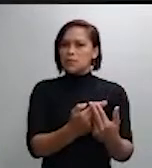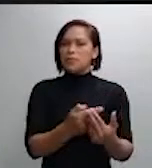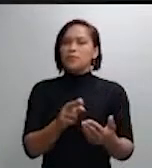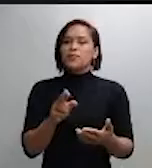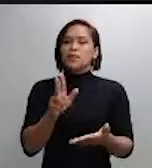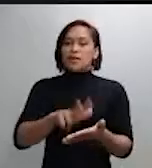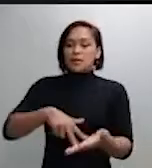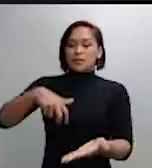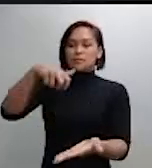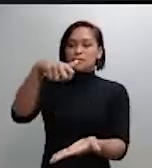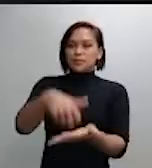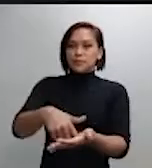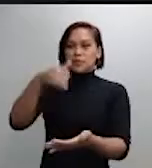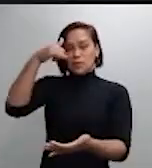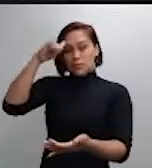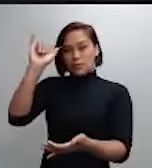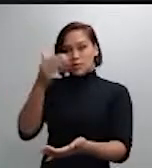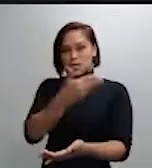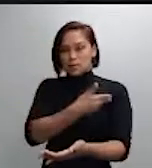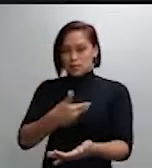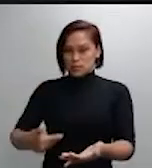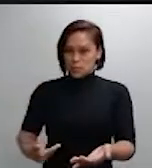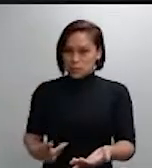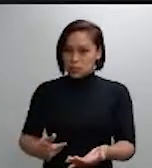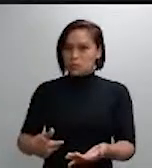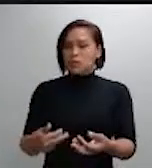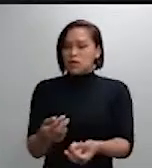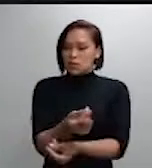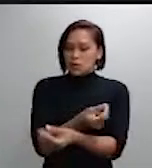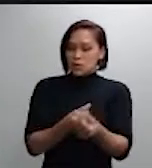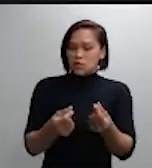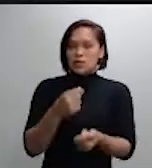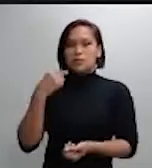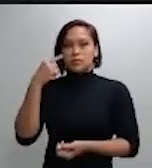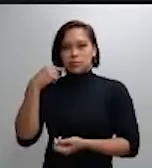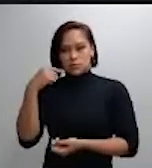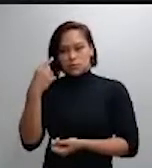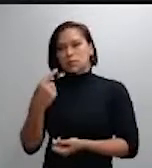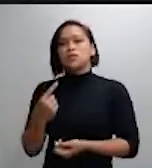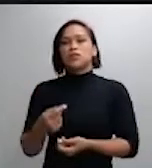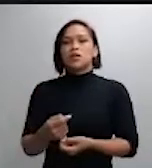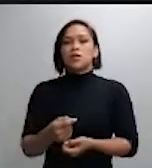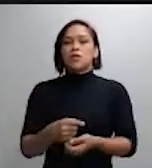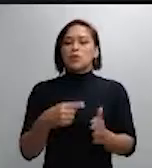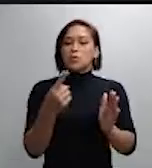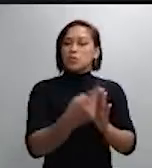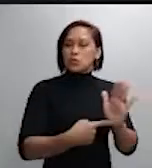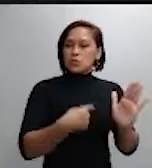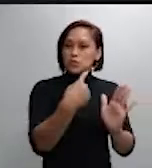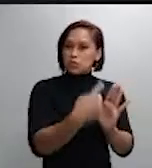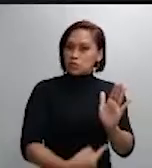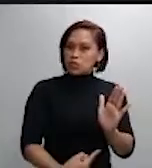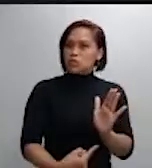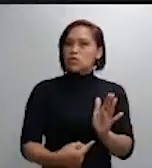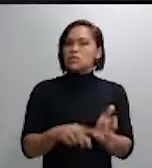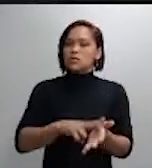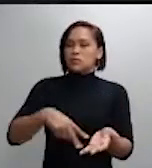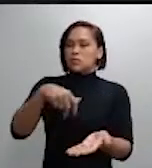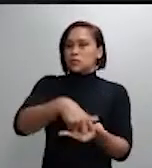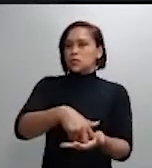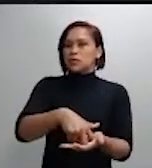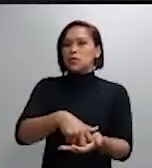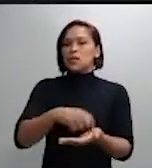pública exequente em honorários advocatícios quando a extinção da execução se der após a